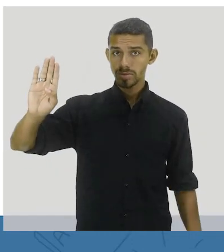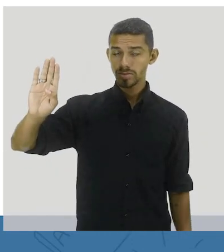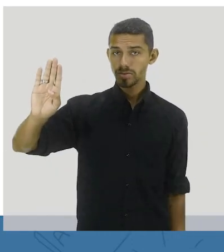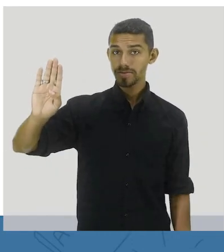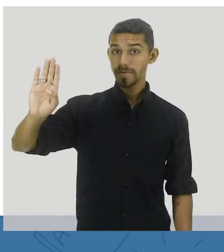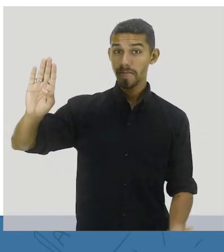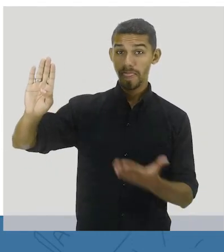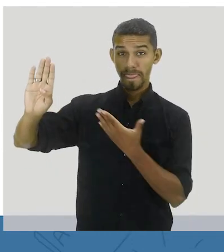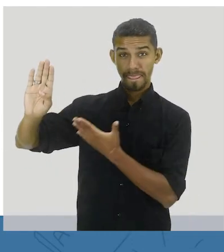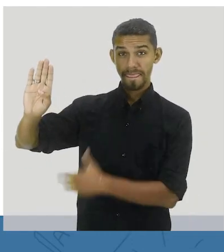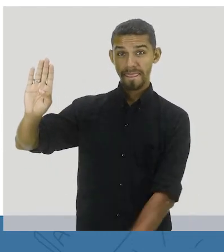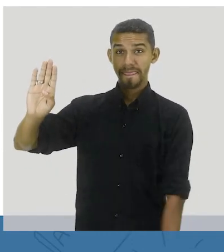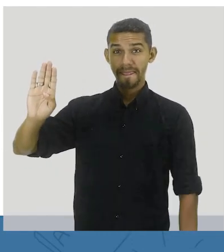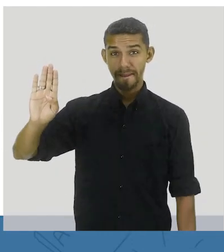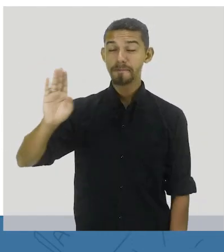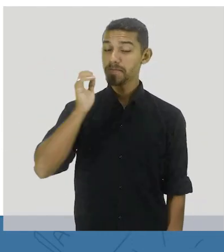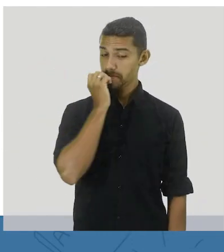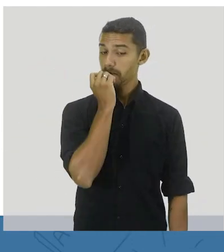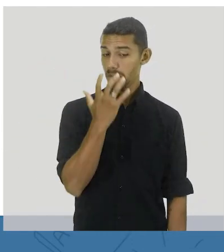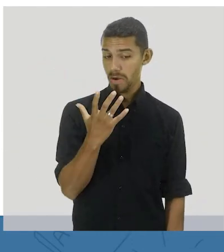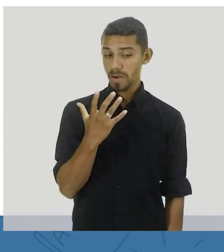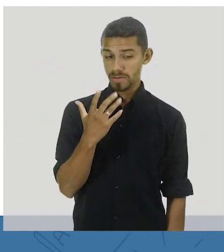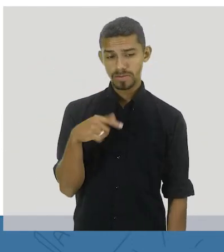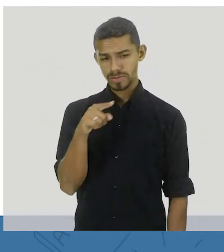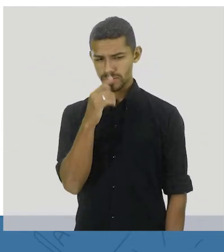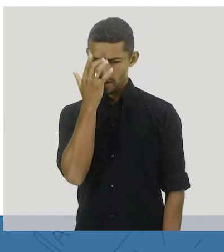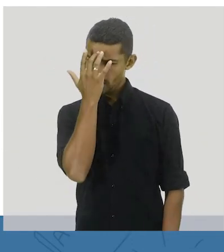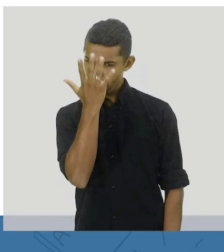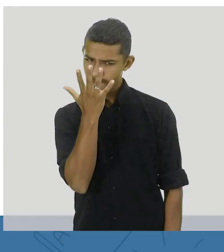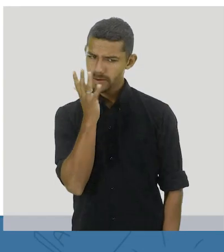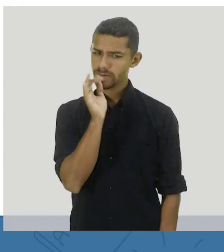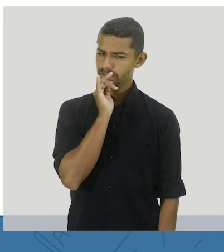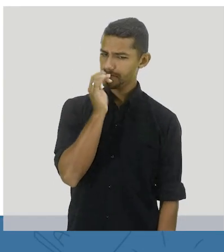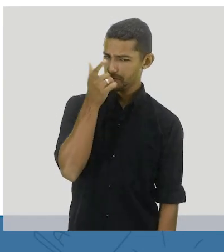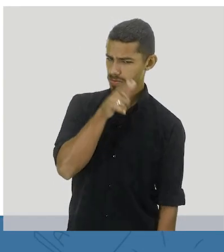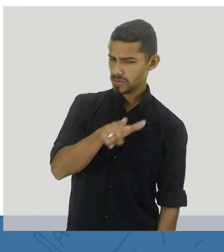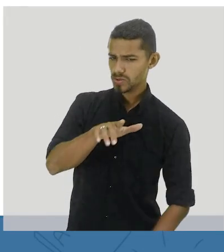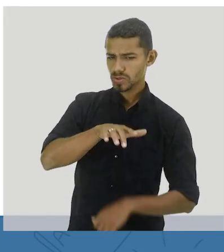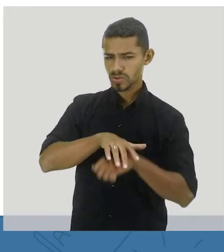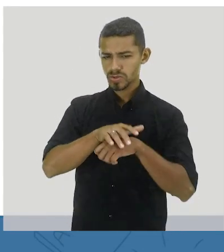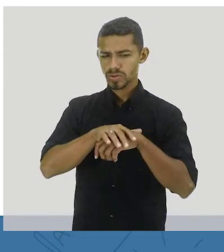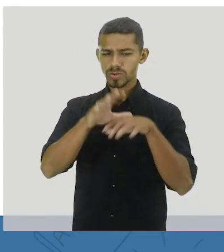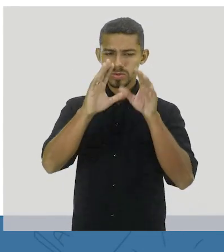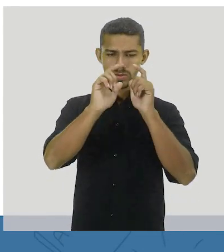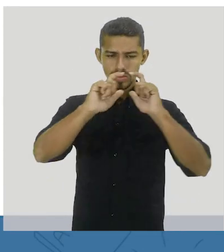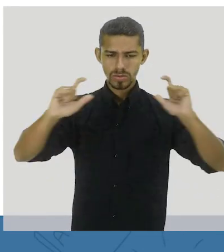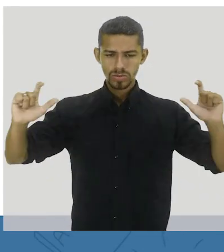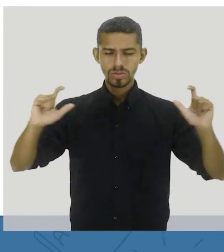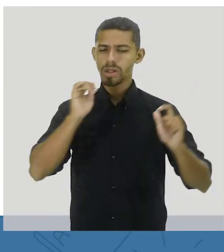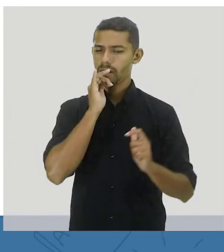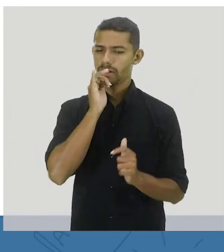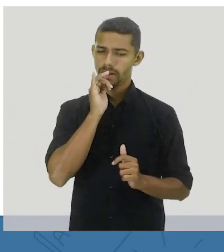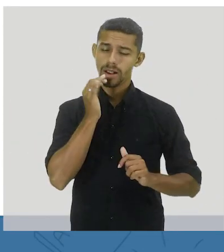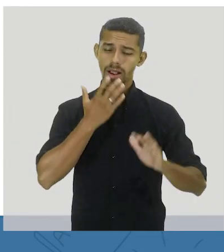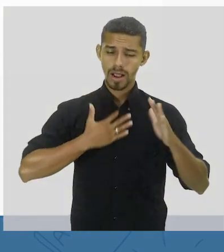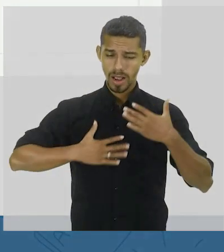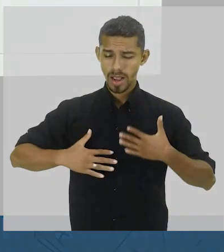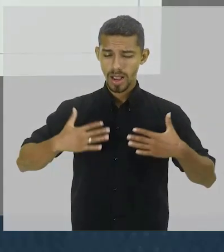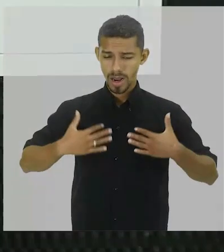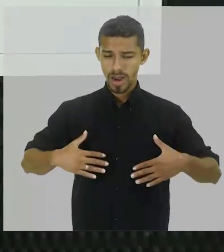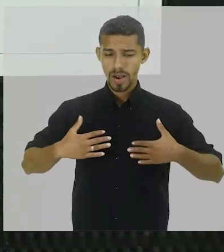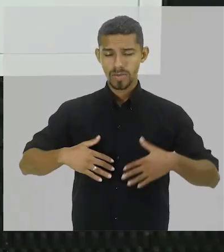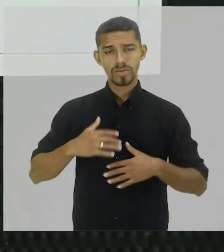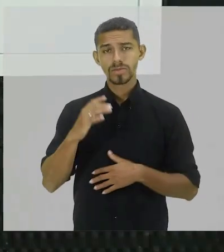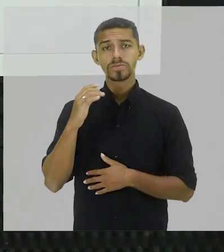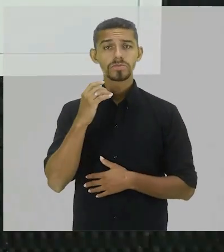turminha? Então, questãozinha boa, tá? Façam em casa, vejam novamente a resolução, façam com calma, tá?